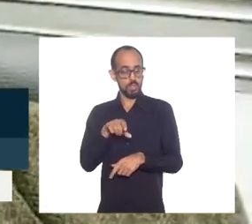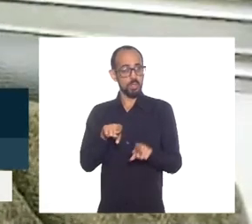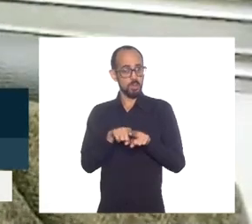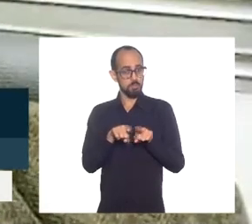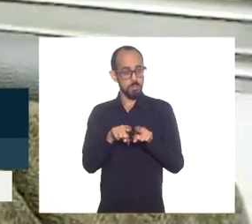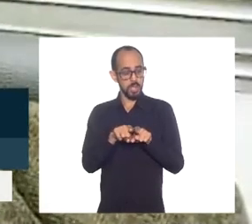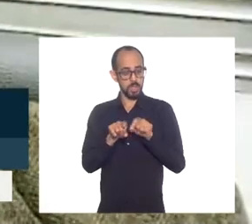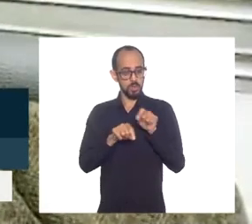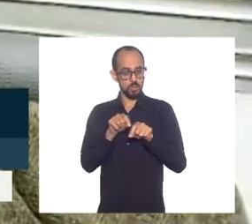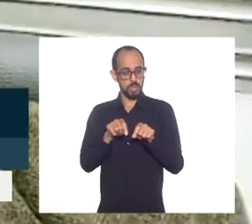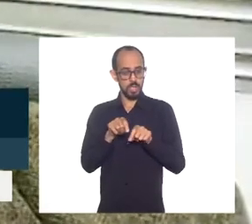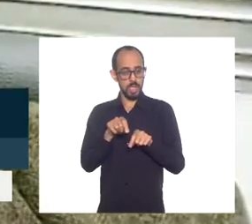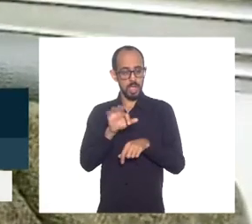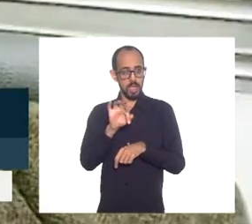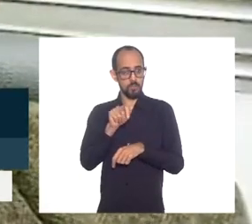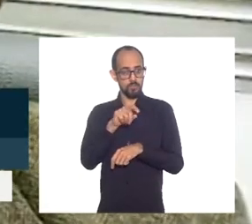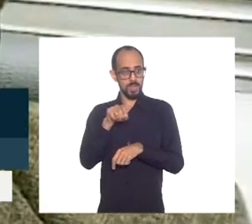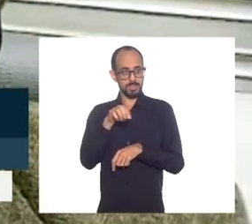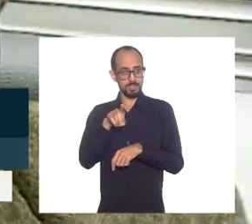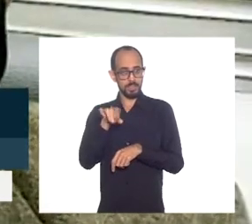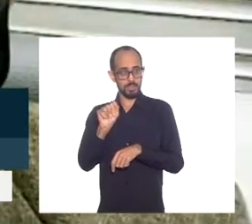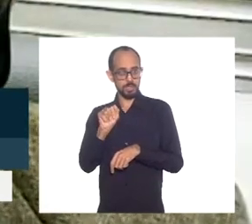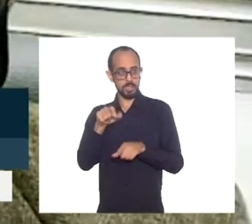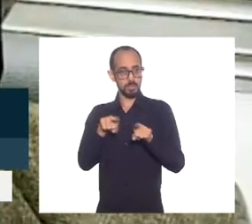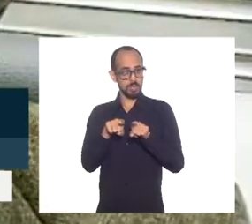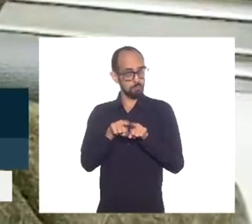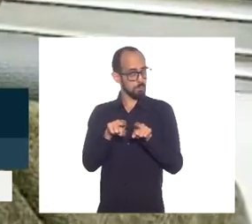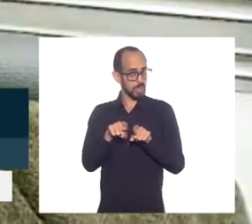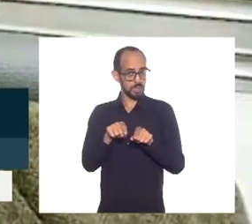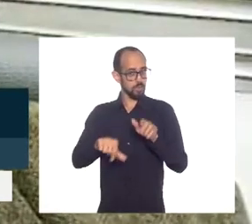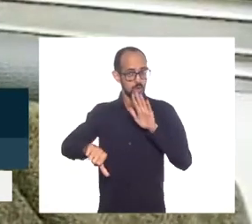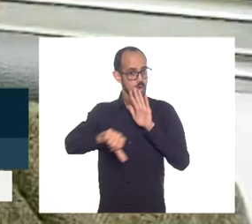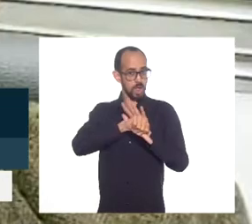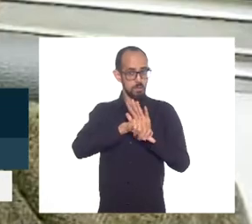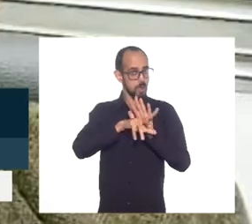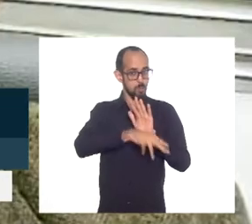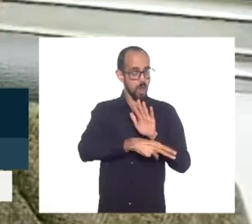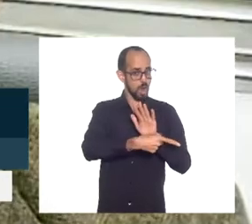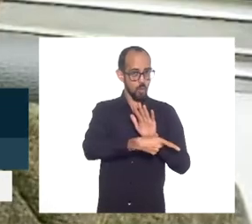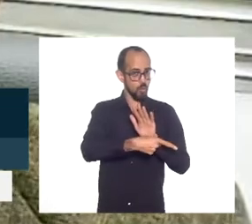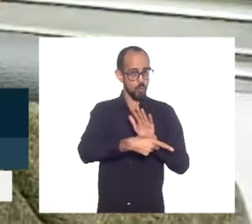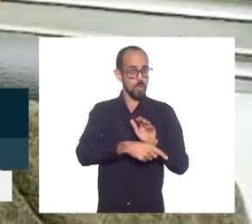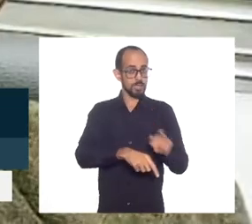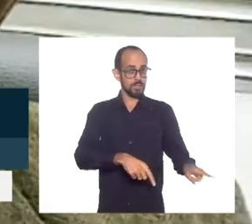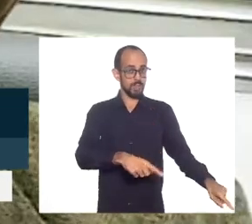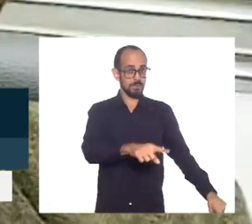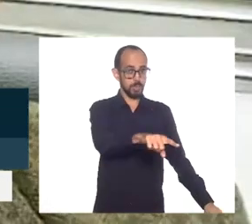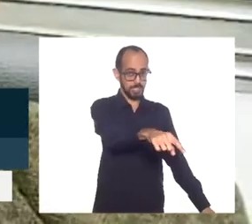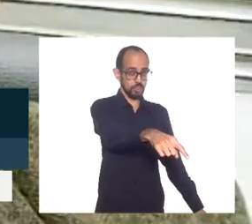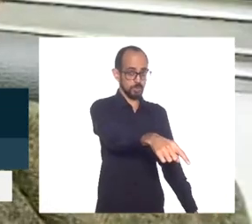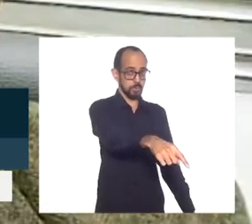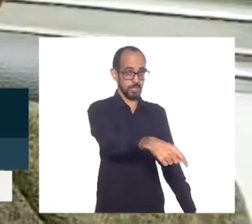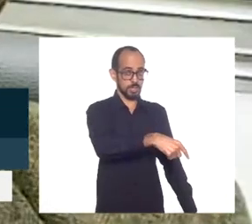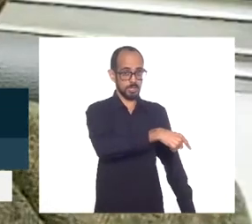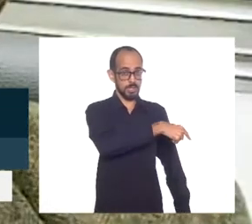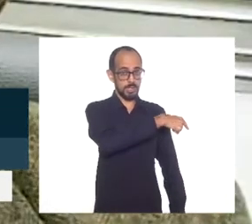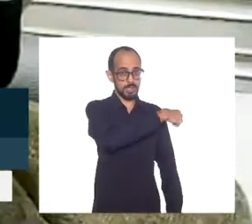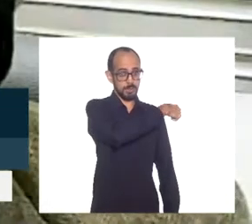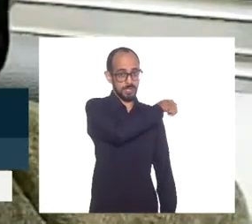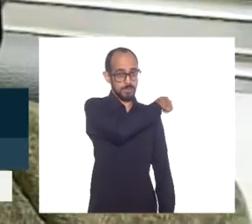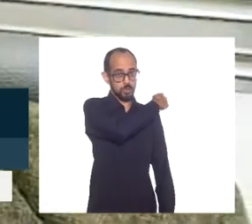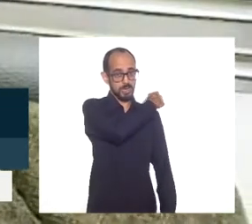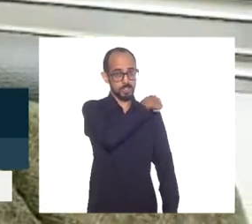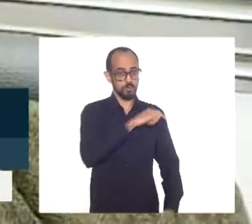Fazenda estaria incorrendo no mesmo crime. Então, com este convênio, pode fiscalizar